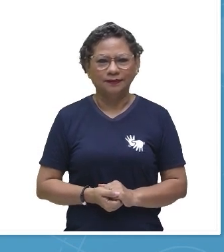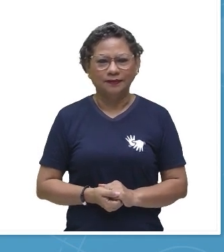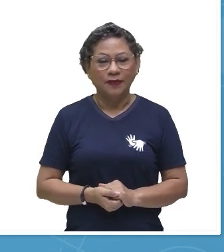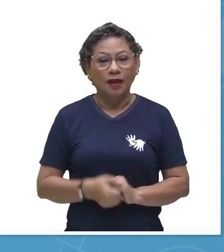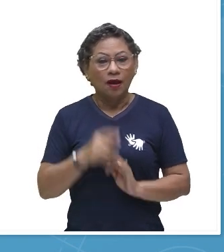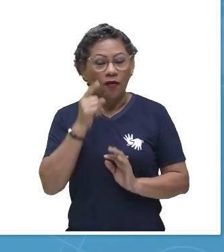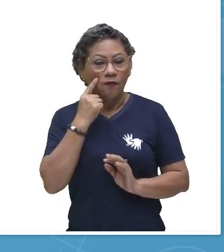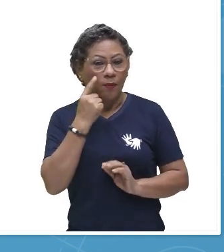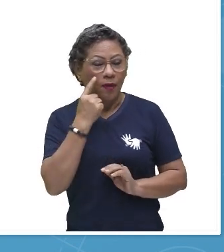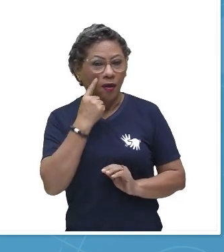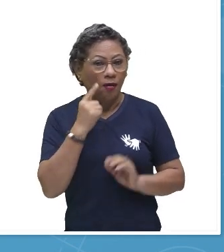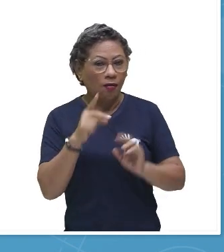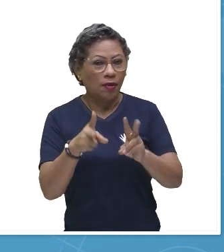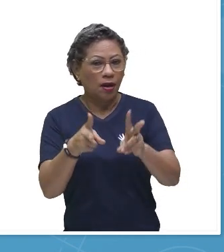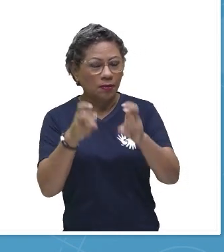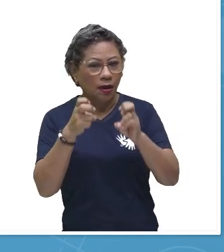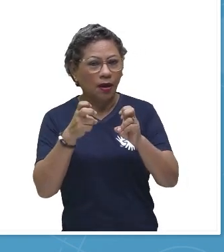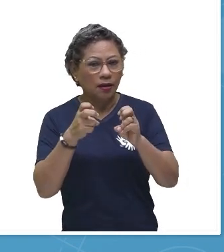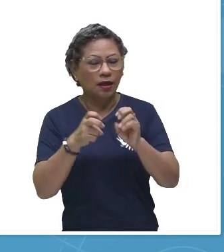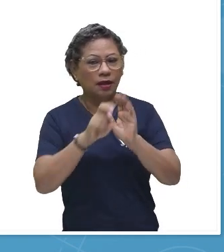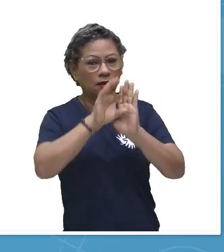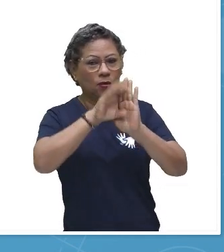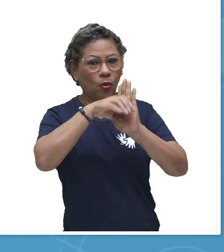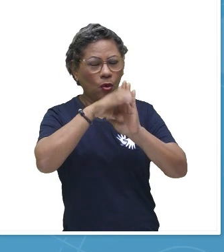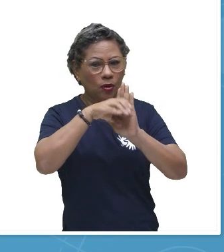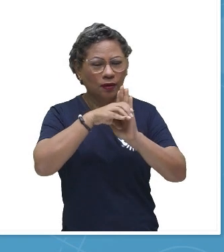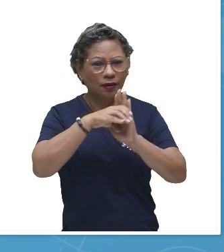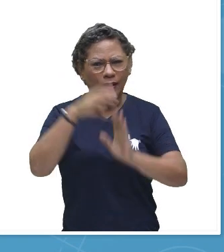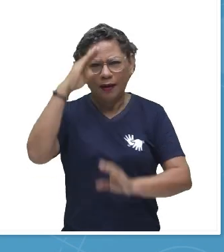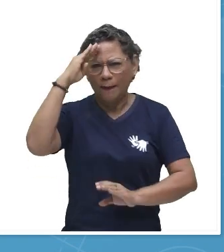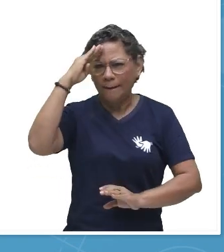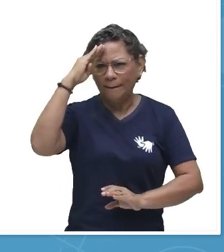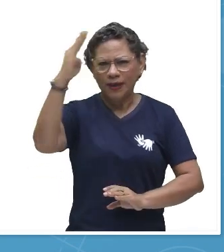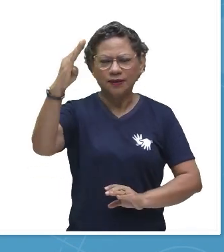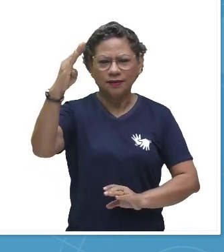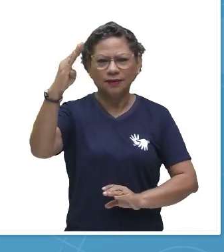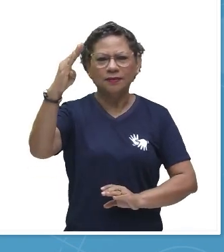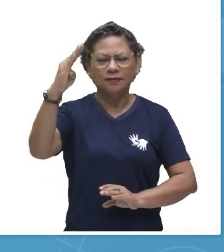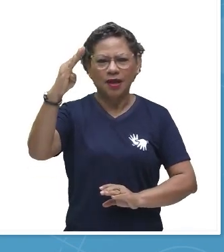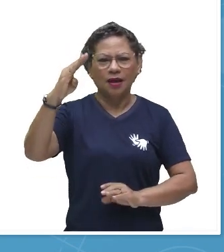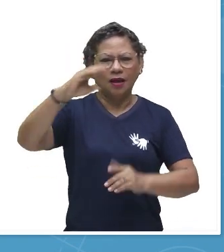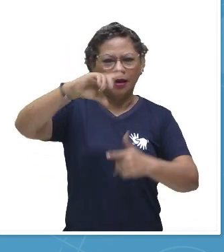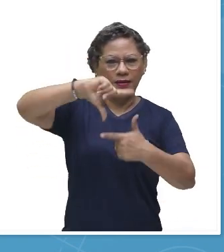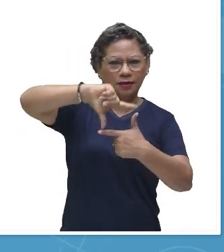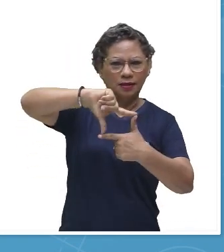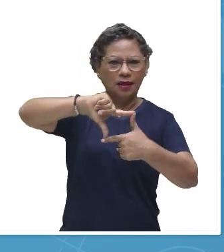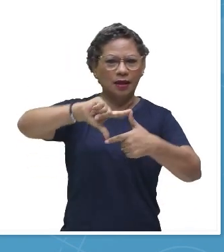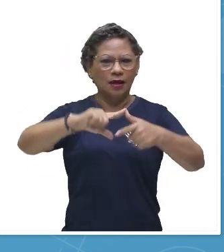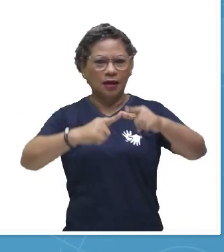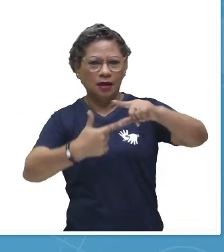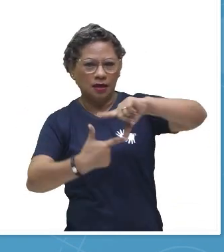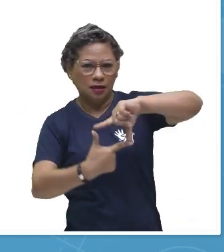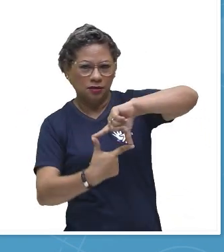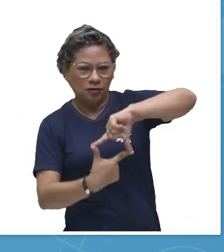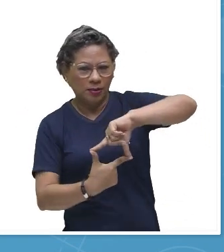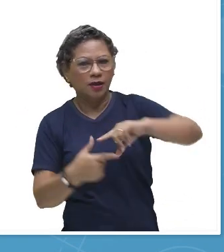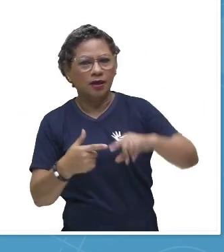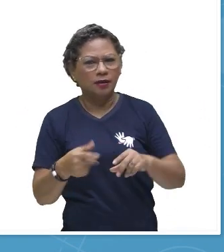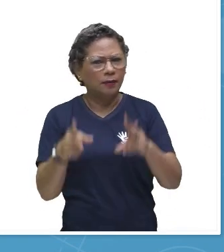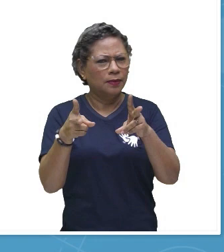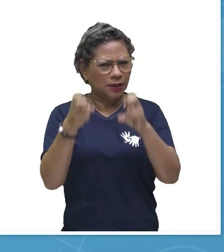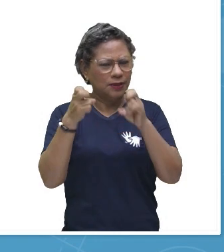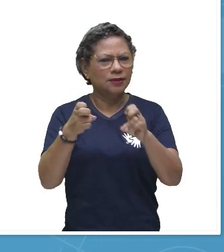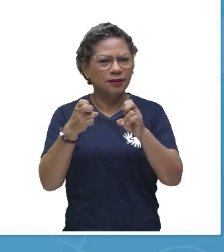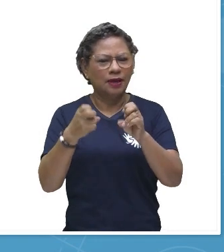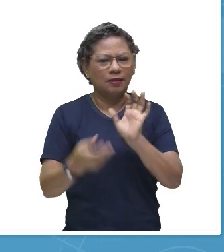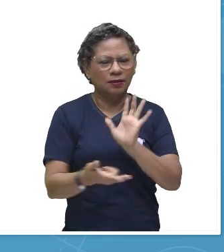Temos aí que a reta é um dos conceitos primitivos da geometria. A gente tem aí na figura um